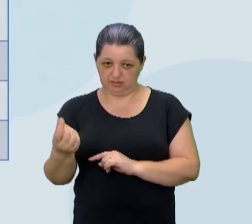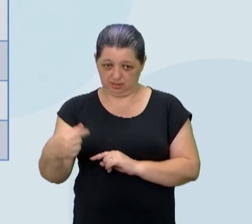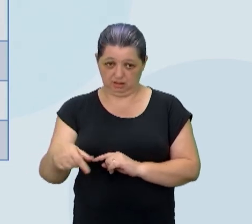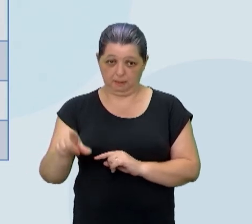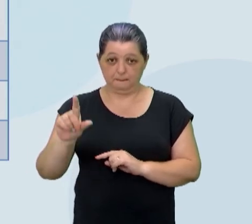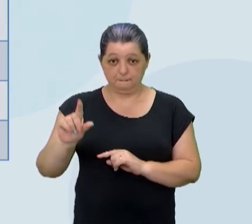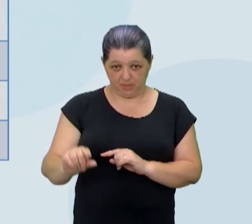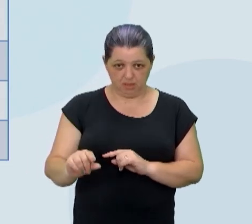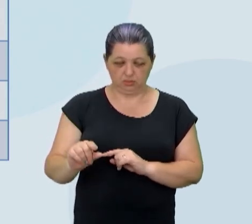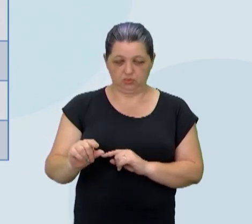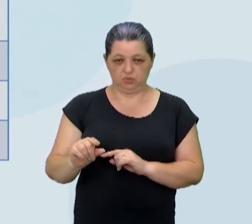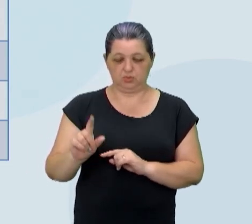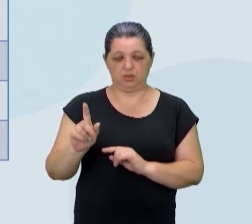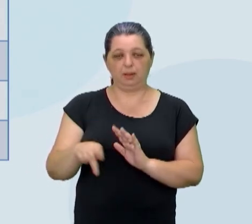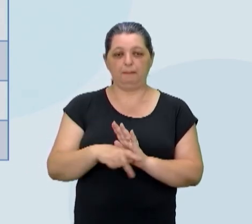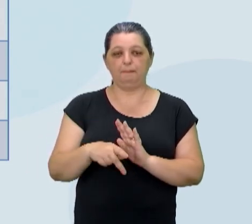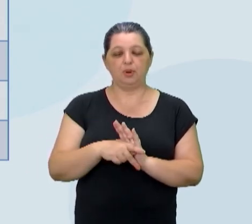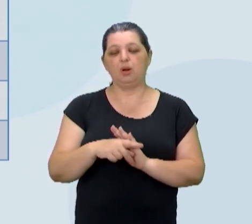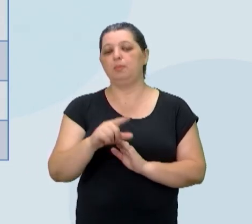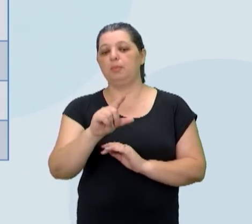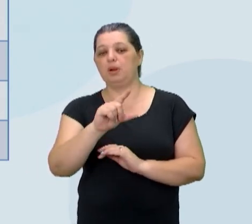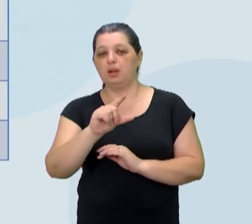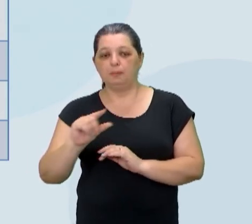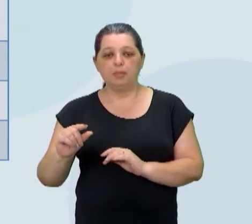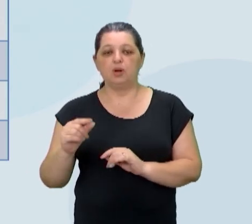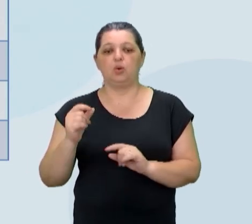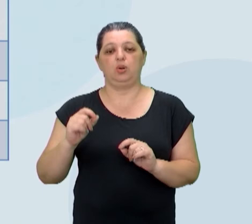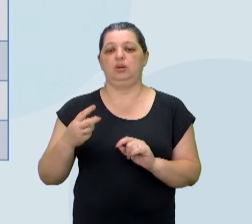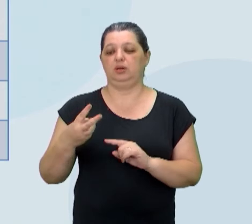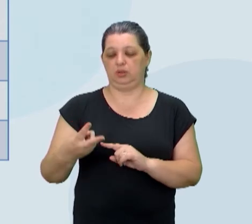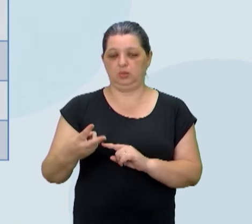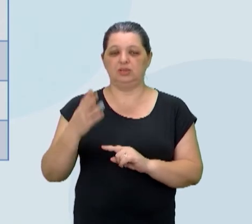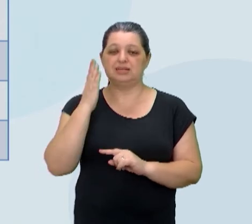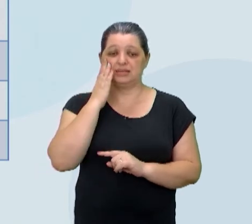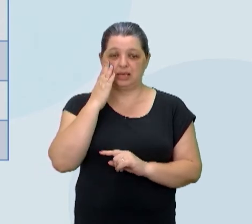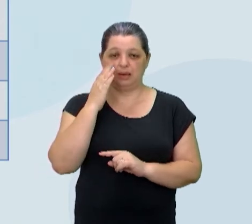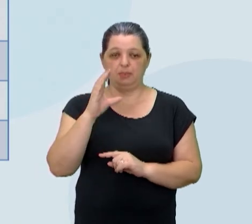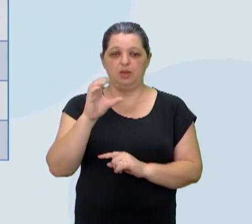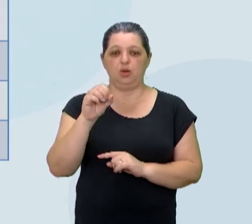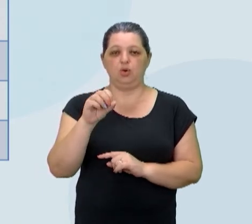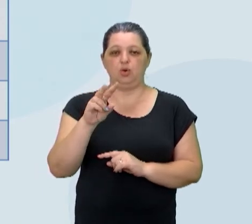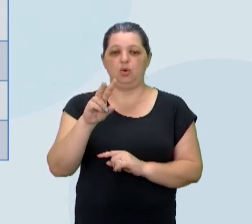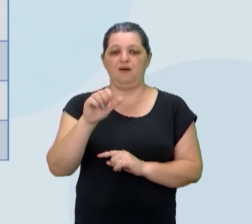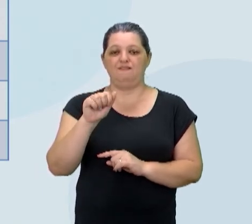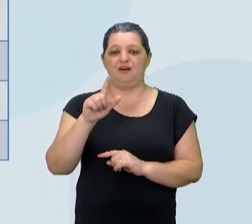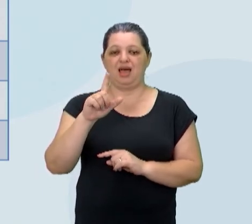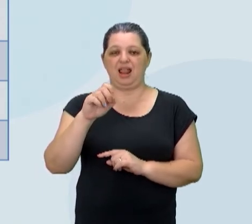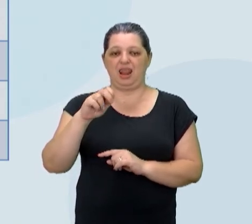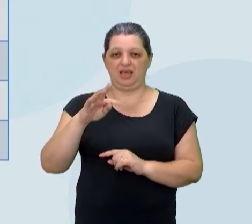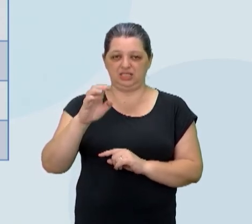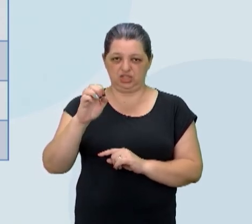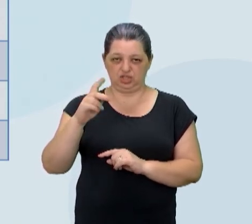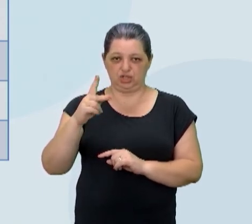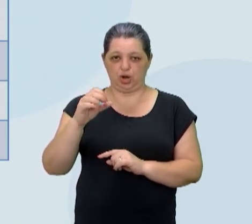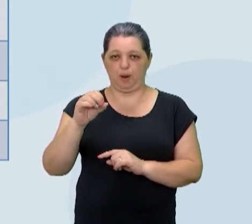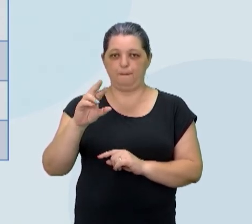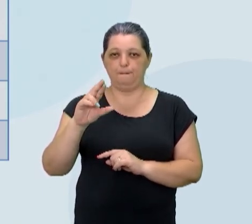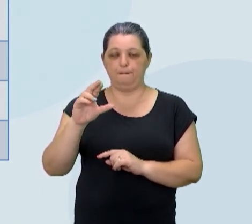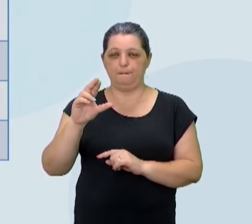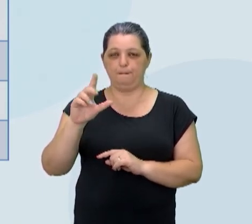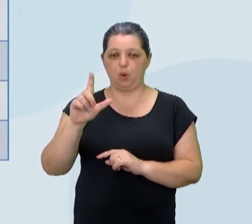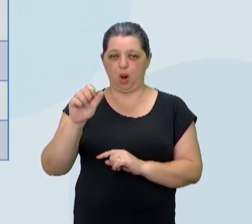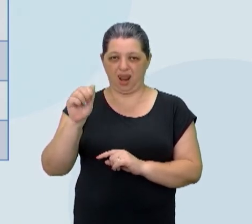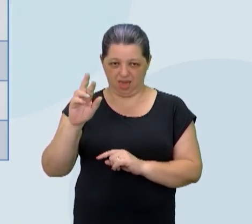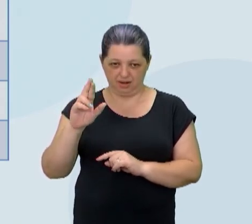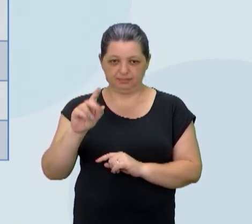2, certo? Então, se é abaixo de 2, eu sei que é uma covalente polar. Então, tá vendo aí o que eu